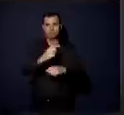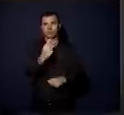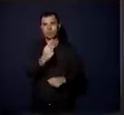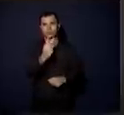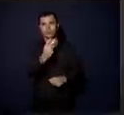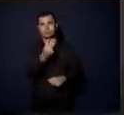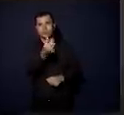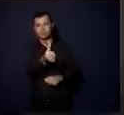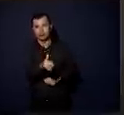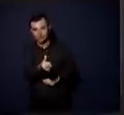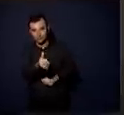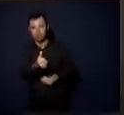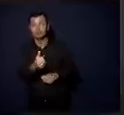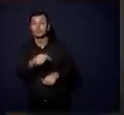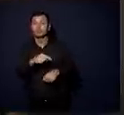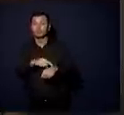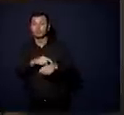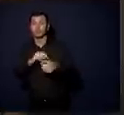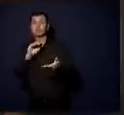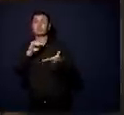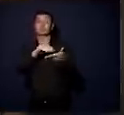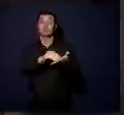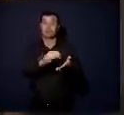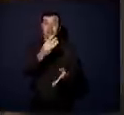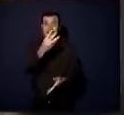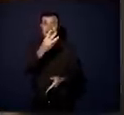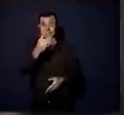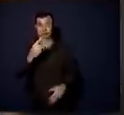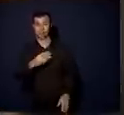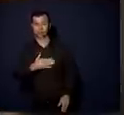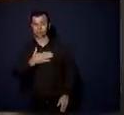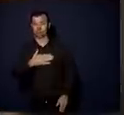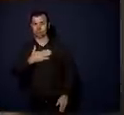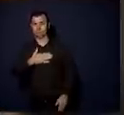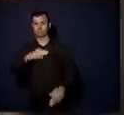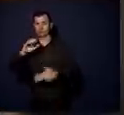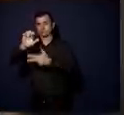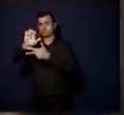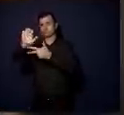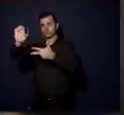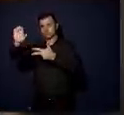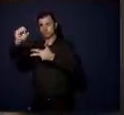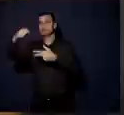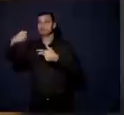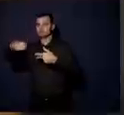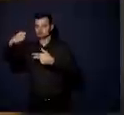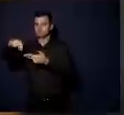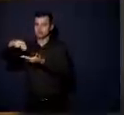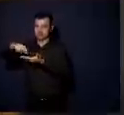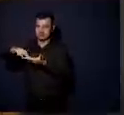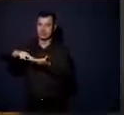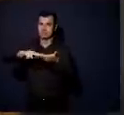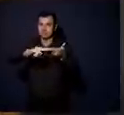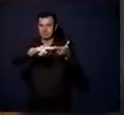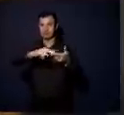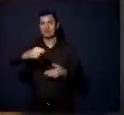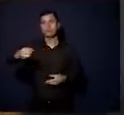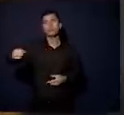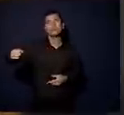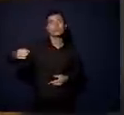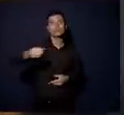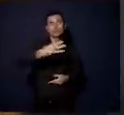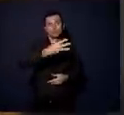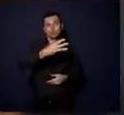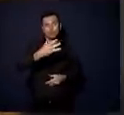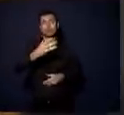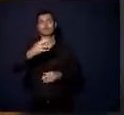uma um prazo até 31 de agosto para poder executivo encaminhar né uma um novo conjunto aí